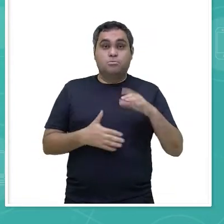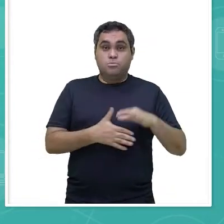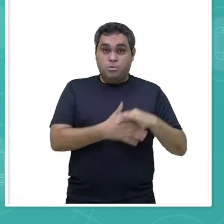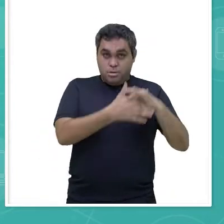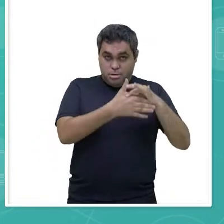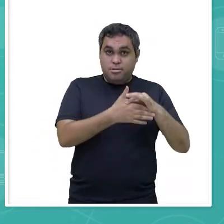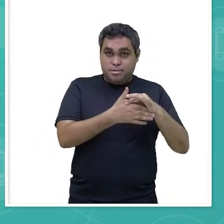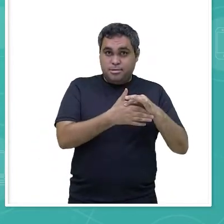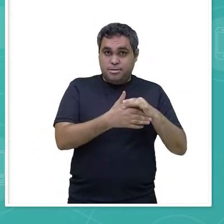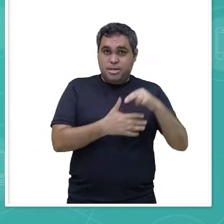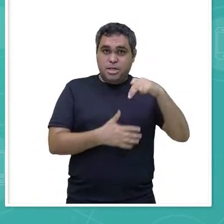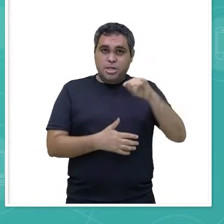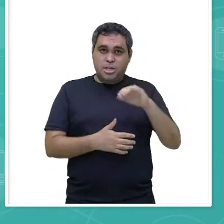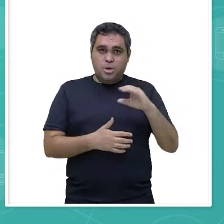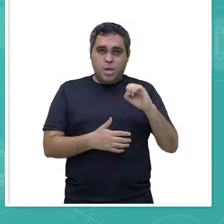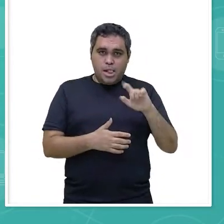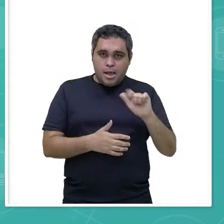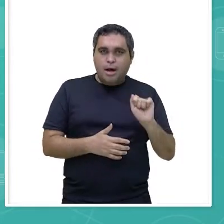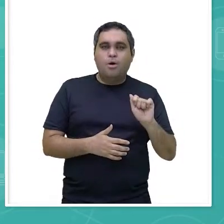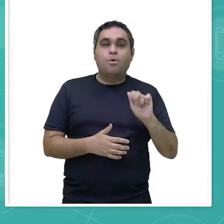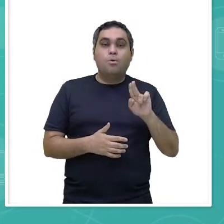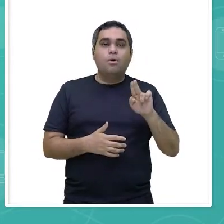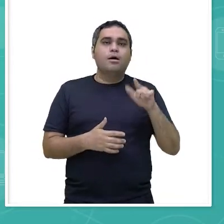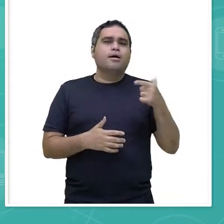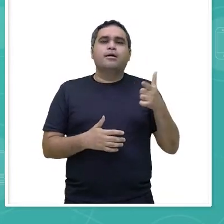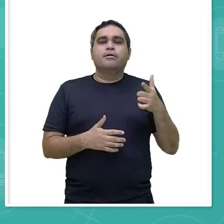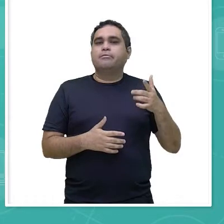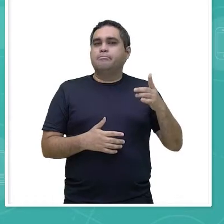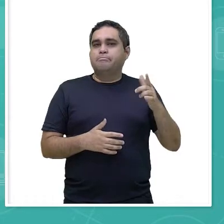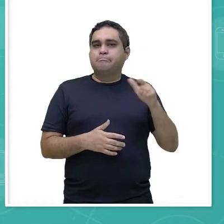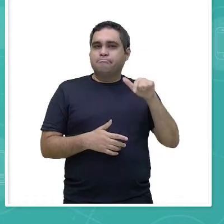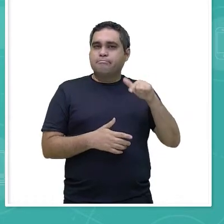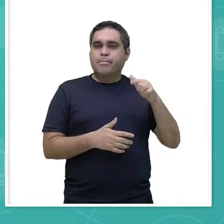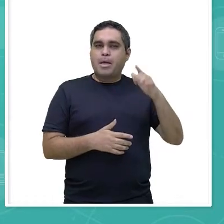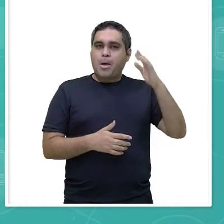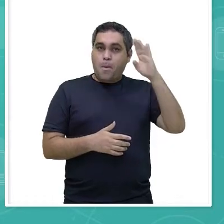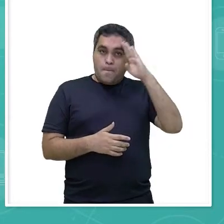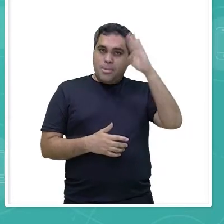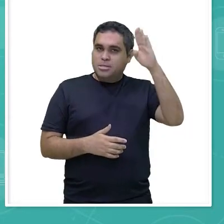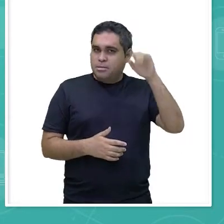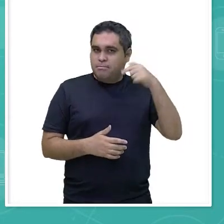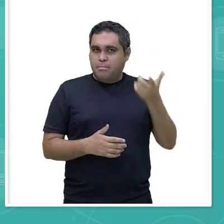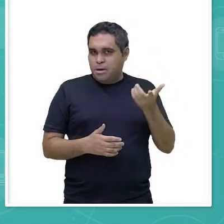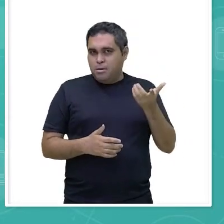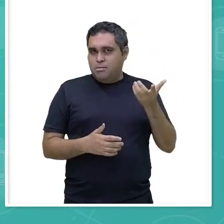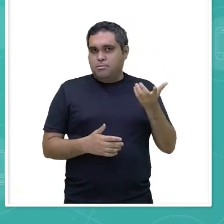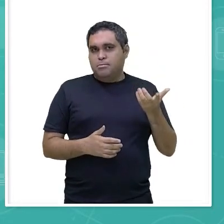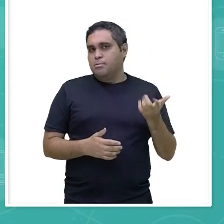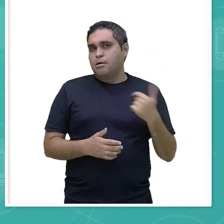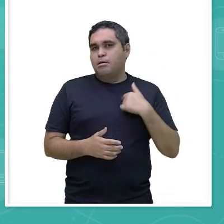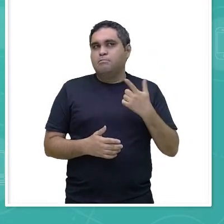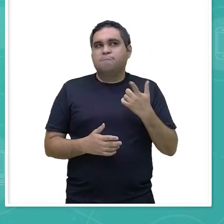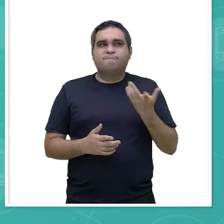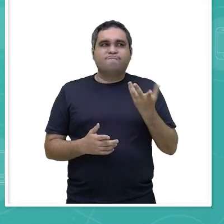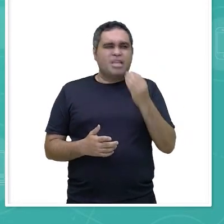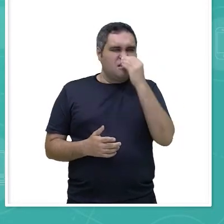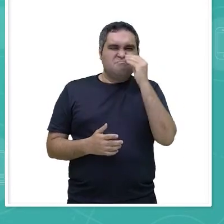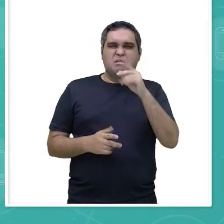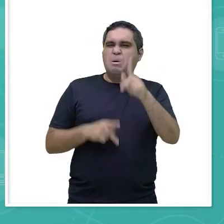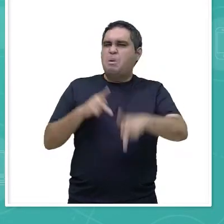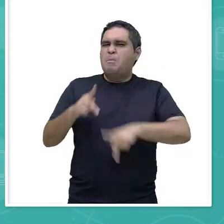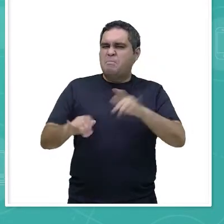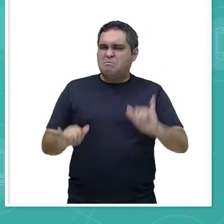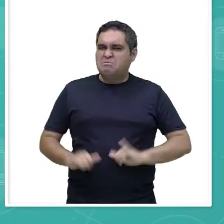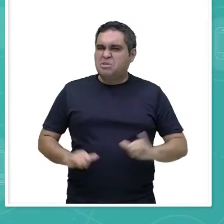é absolutista, ele não está preocupado com isso, porque na concepção dele, o povo vai servir aquele país. E se o país está em guerra,